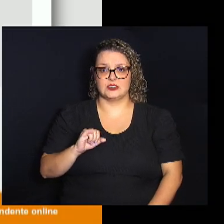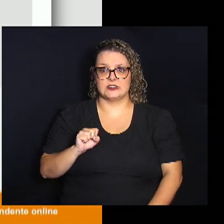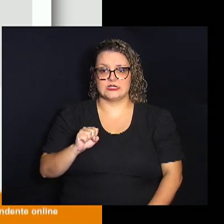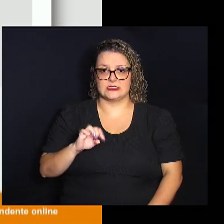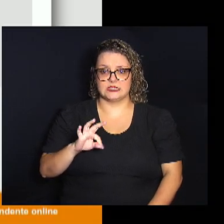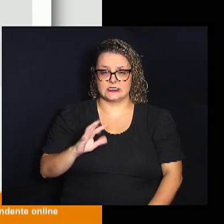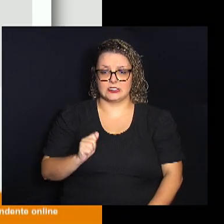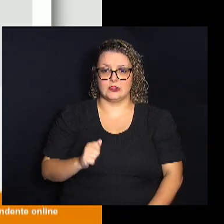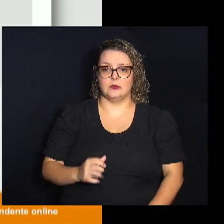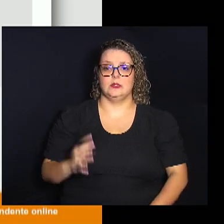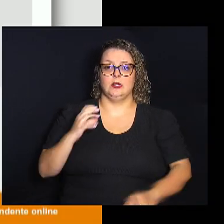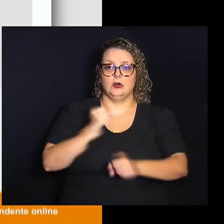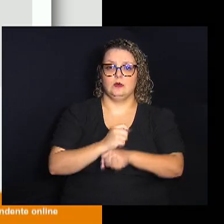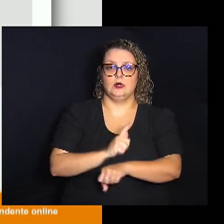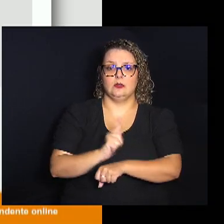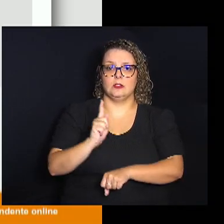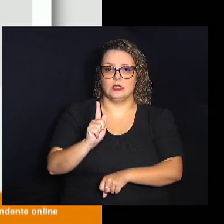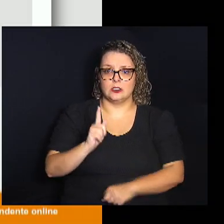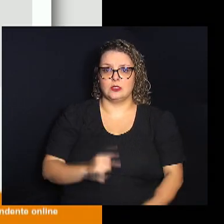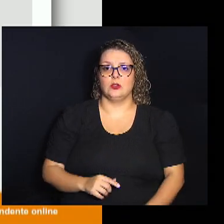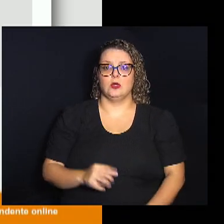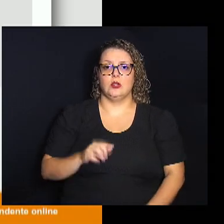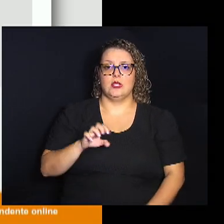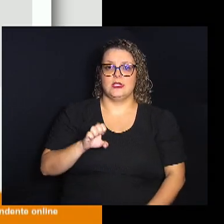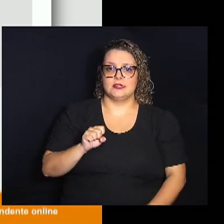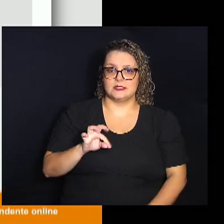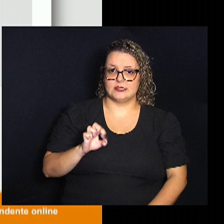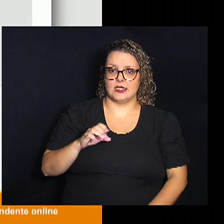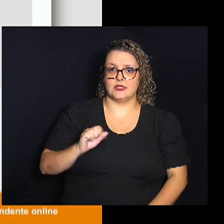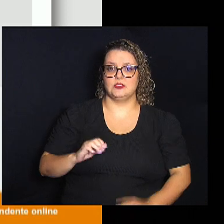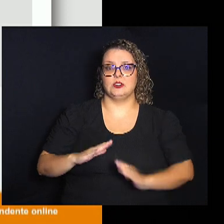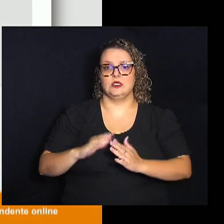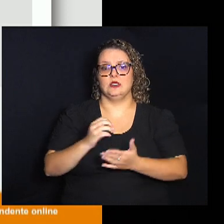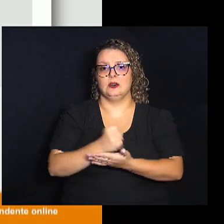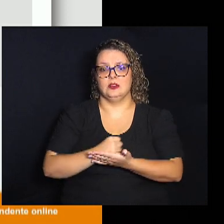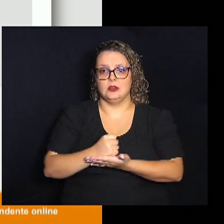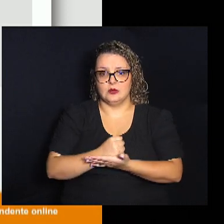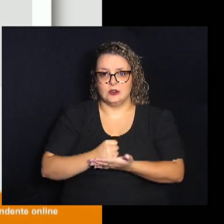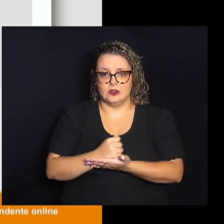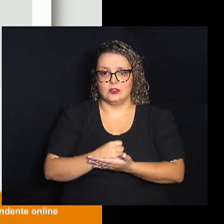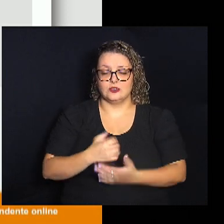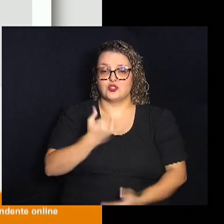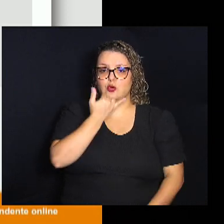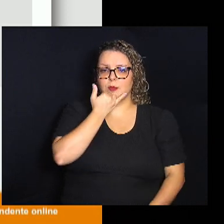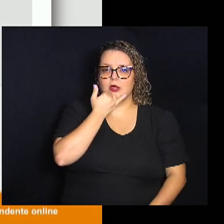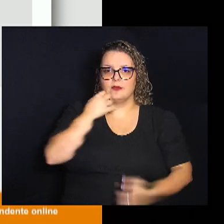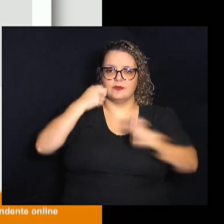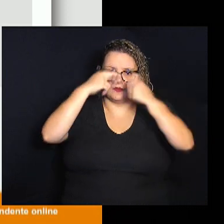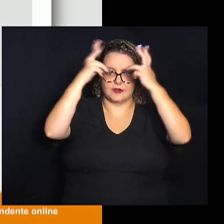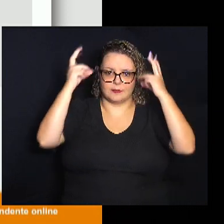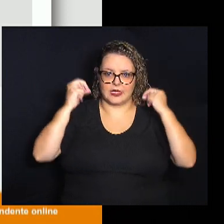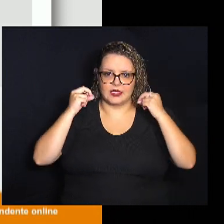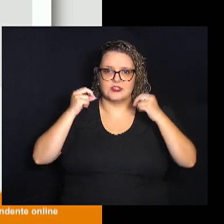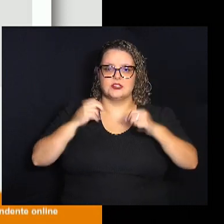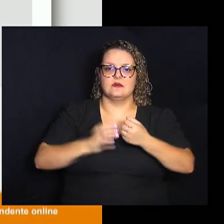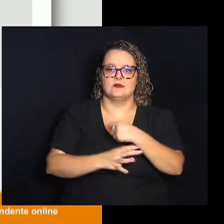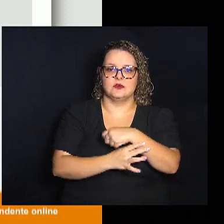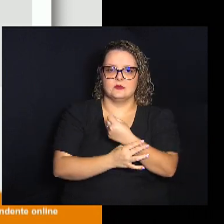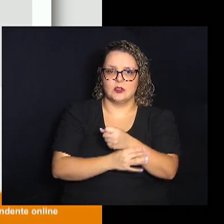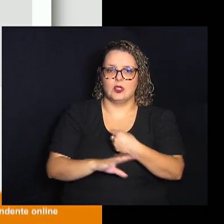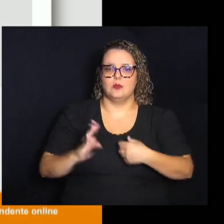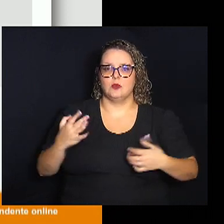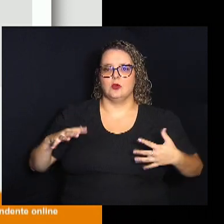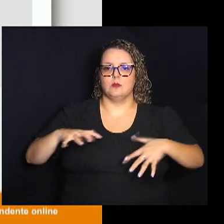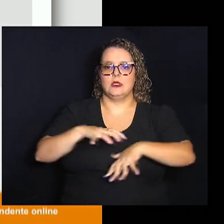superior completo em estética, enfermagem, fisioterapia, biomedicina ou áreas correlatas.